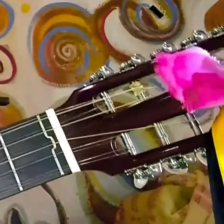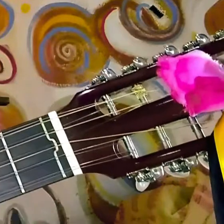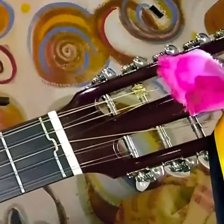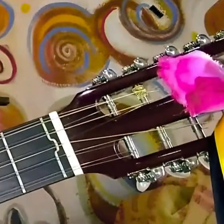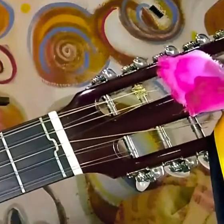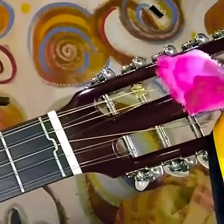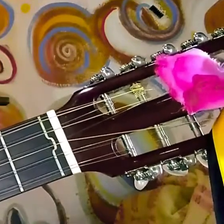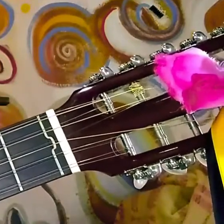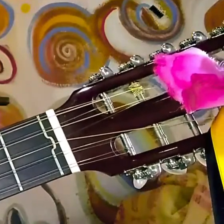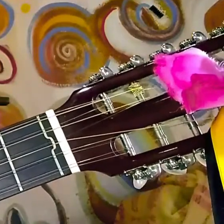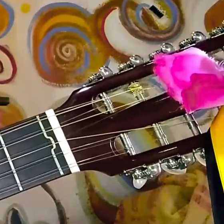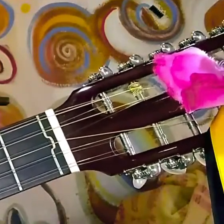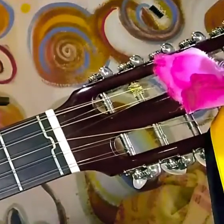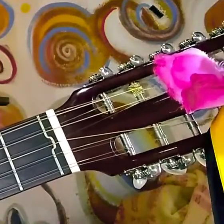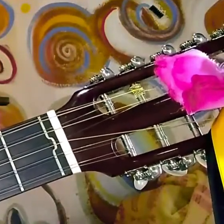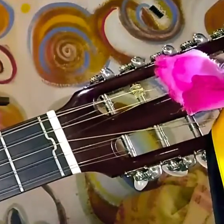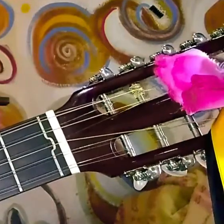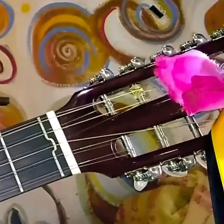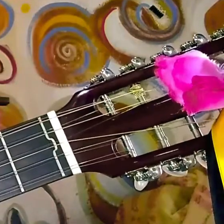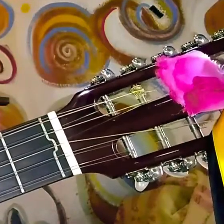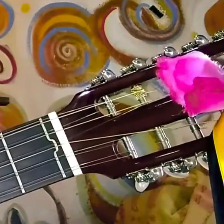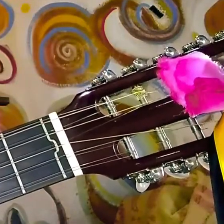escola é